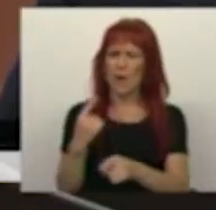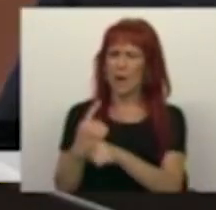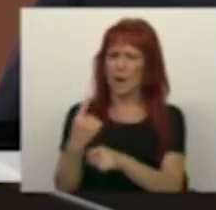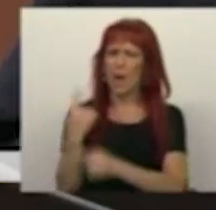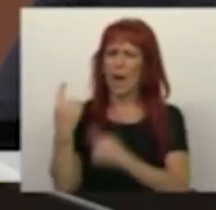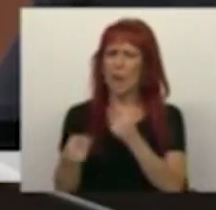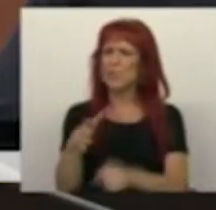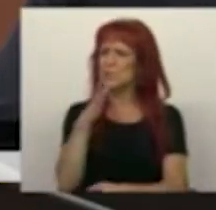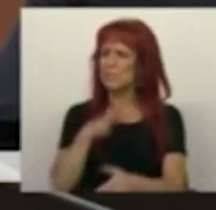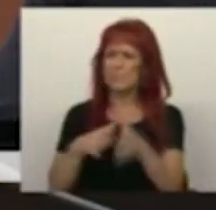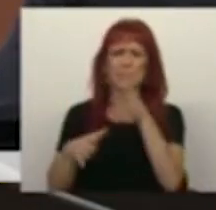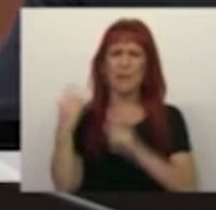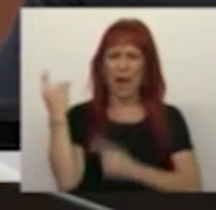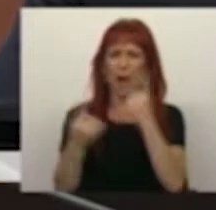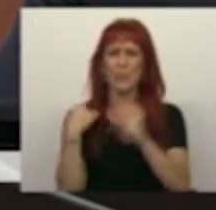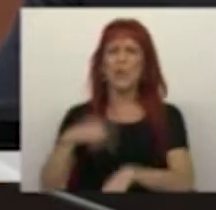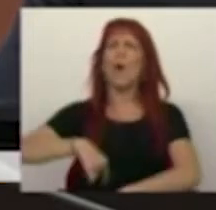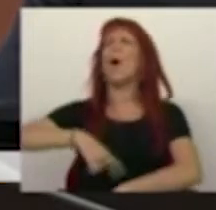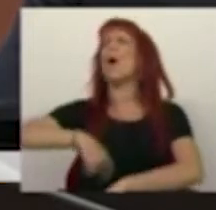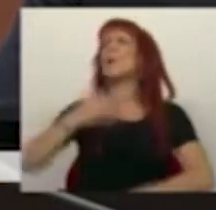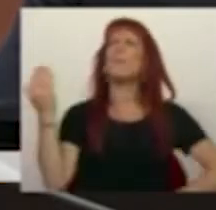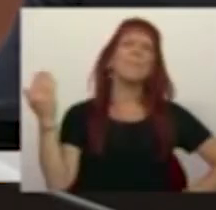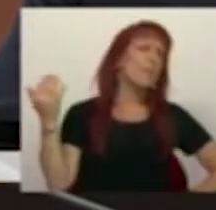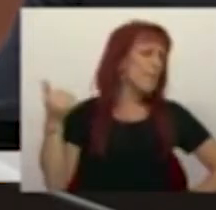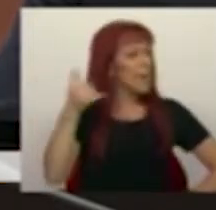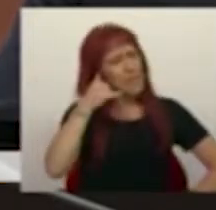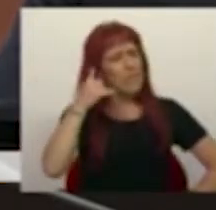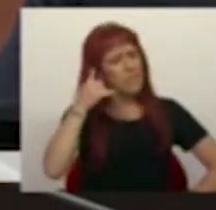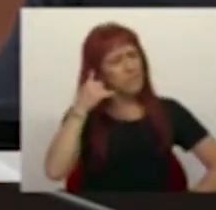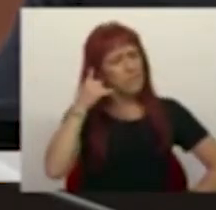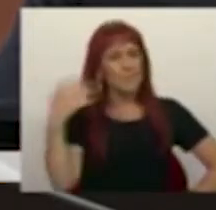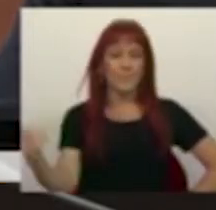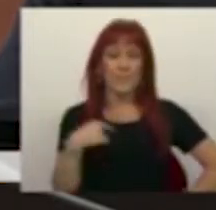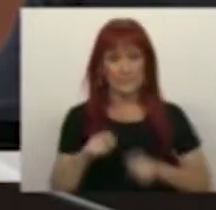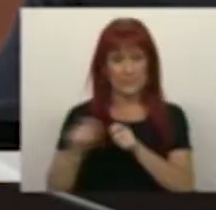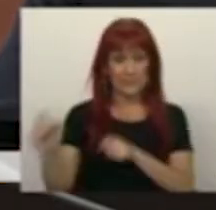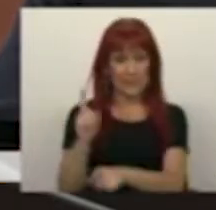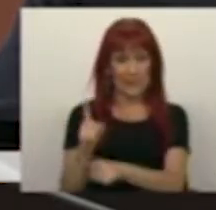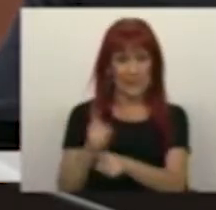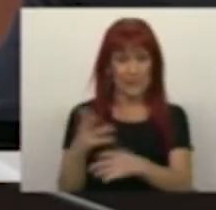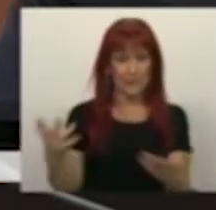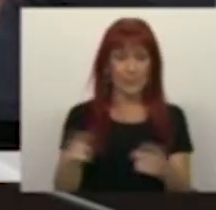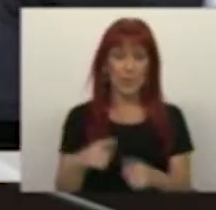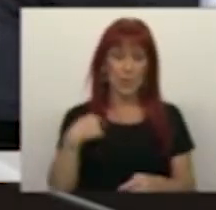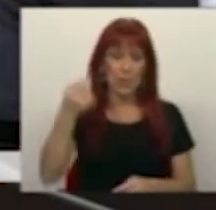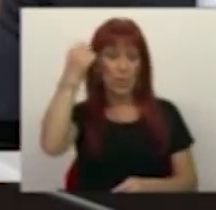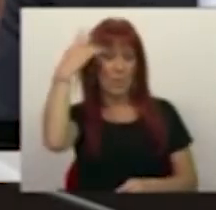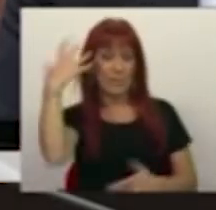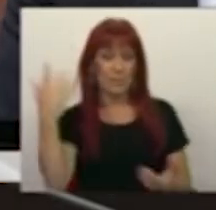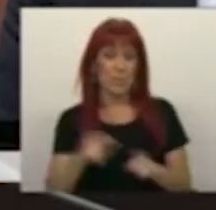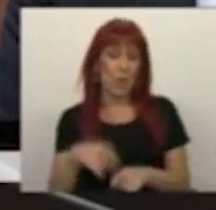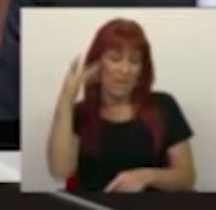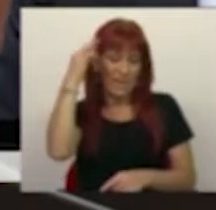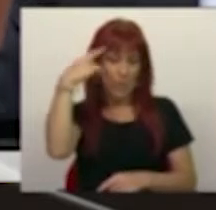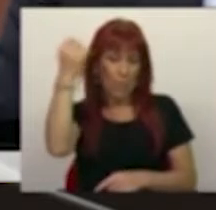haver alguns relatos de muitas horas de espera para atendimento desta linha. E compreendemos, como é